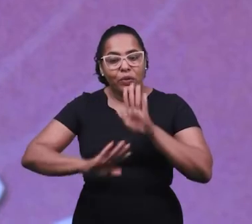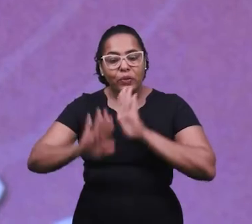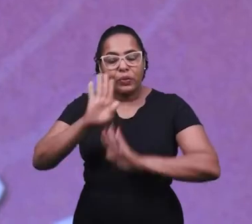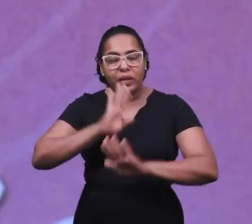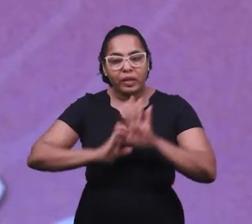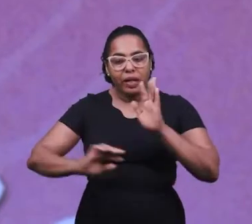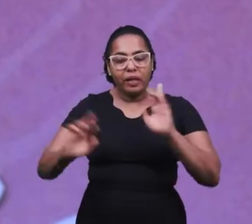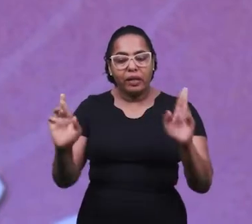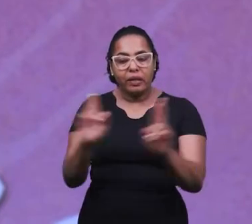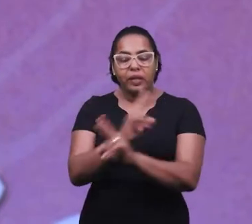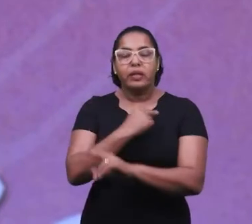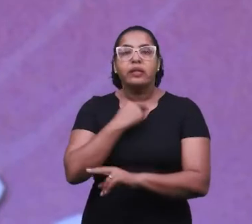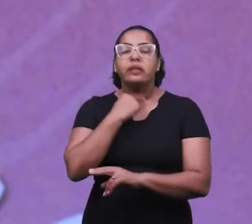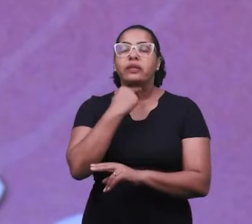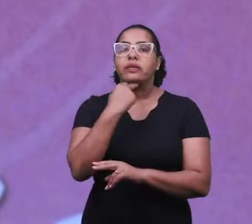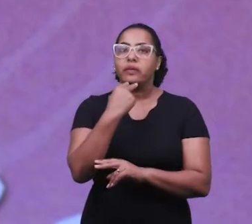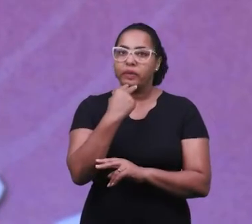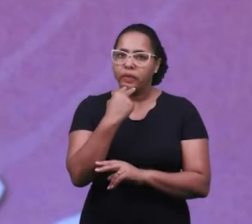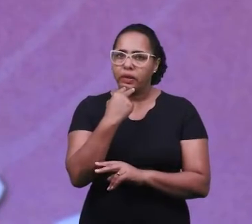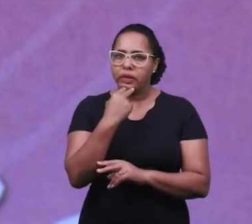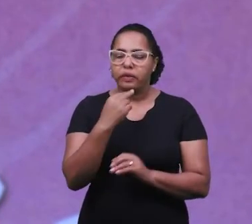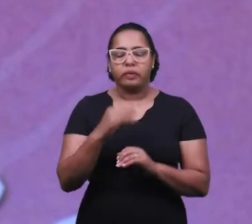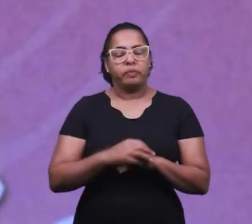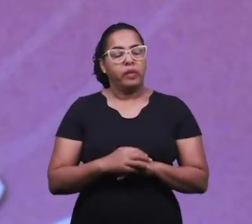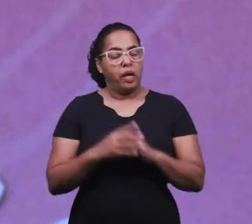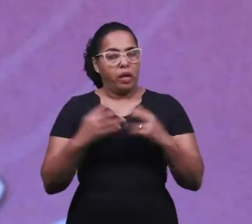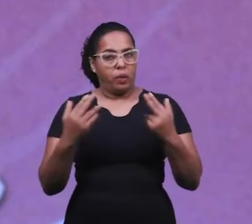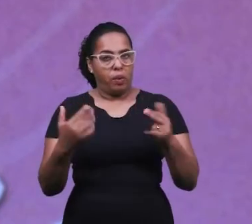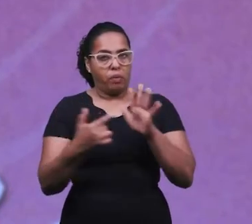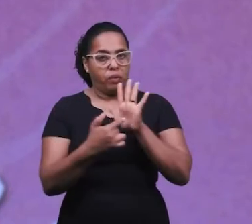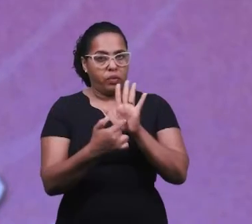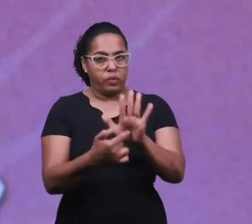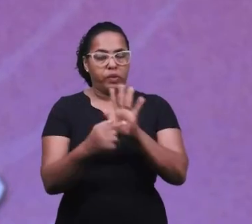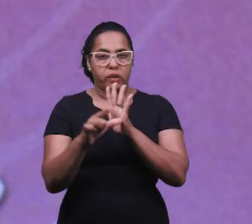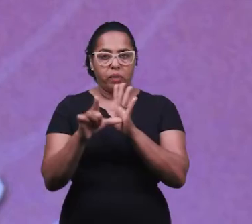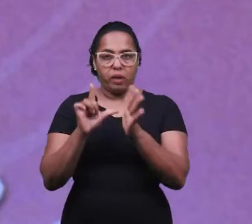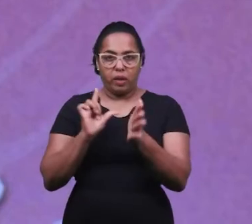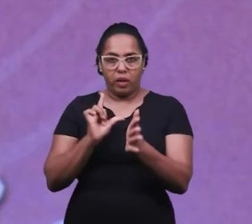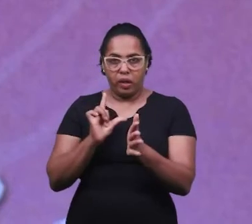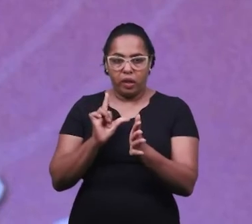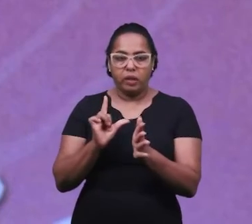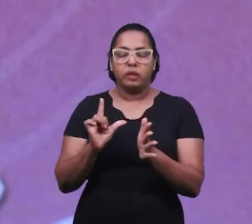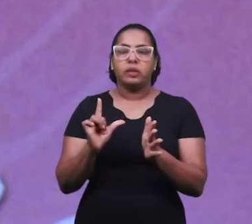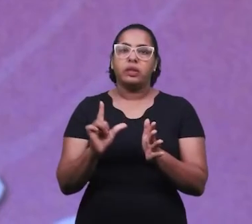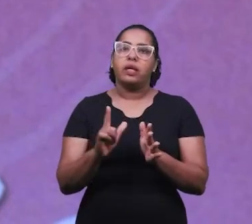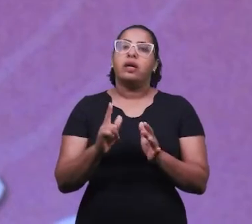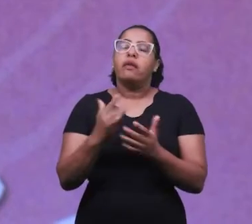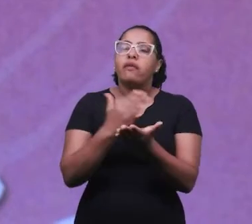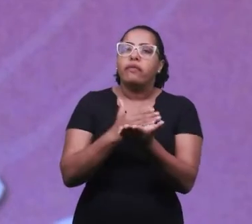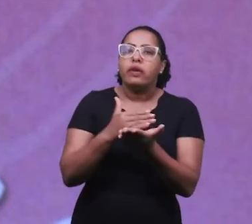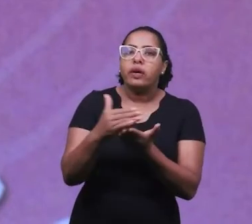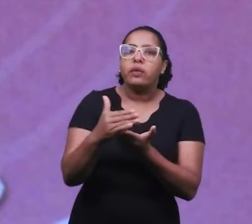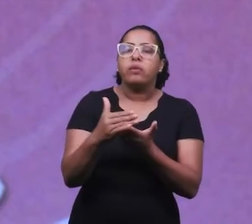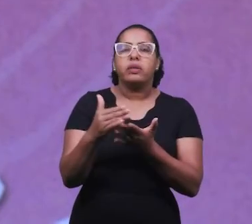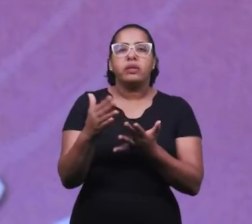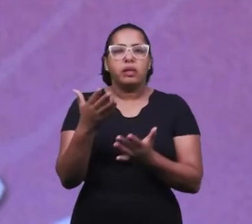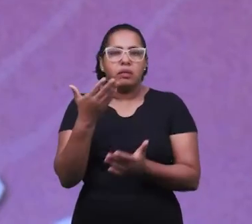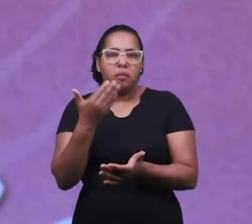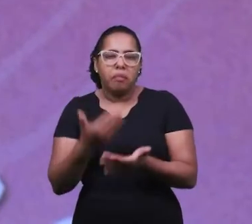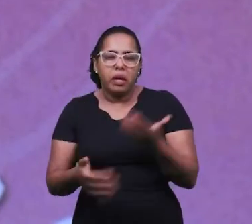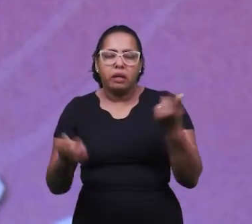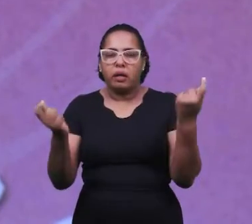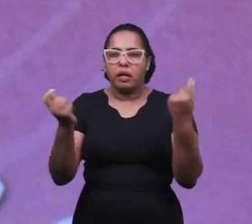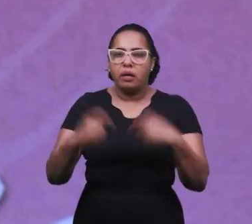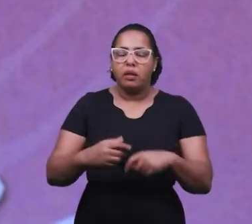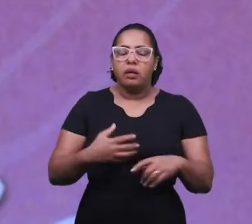em relação à sua voz, à sua emissão vocal. Como nós falamos, aqui provavelmente ele vai começar